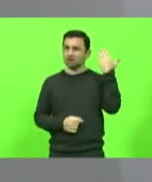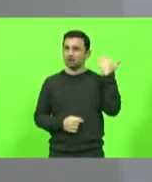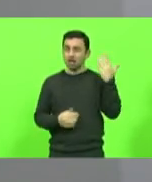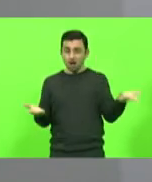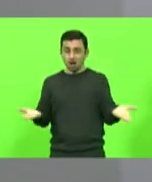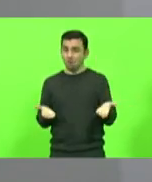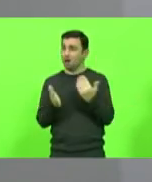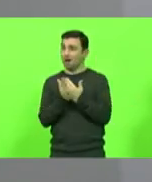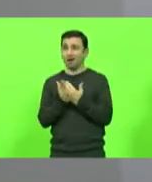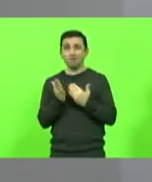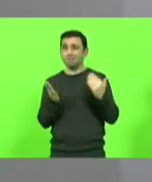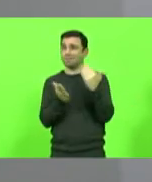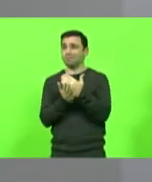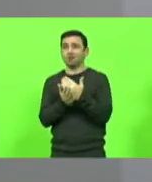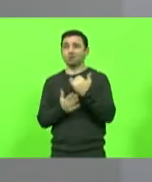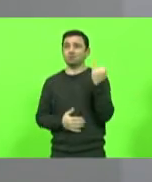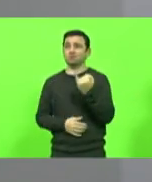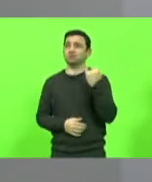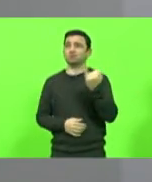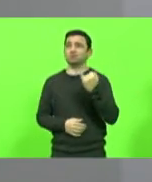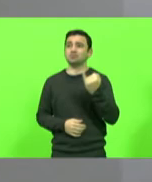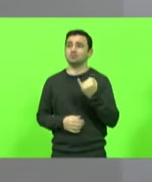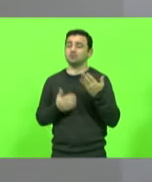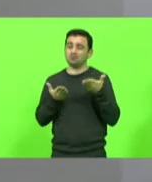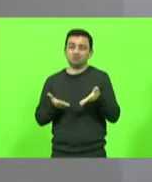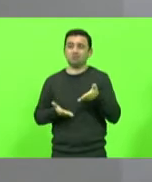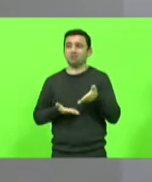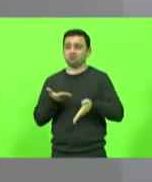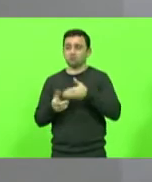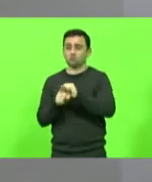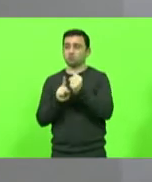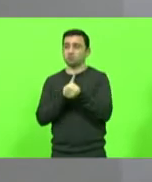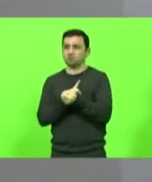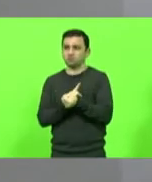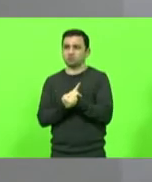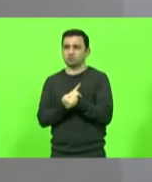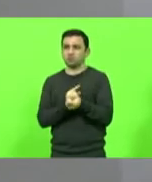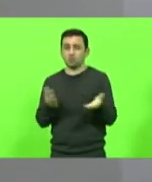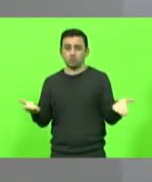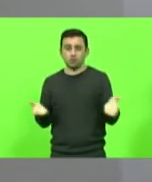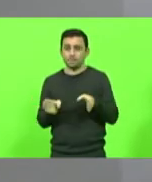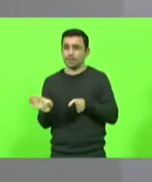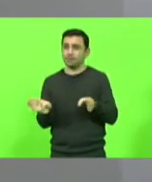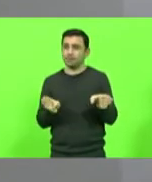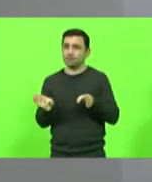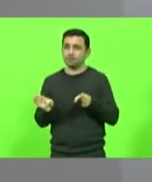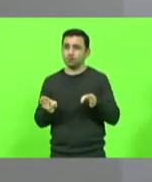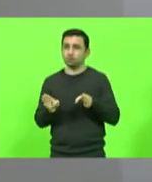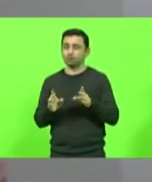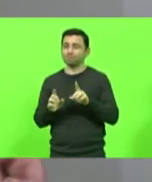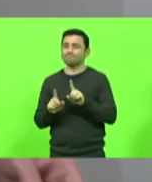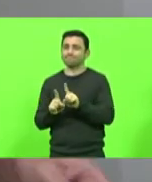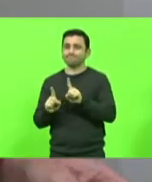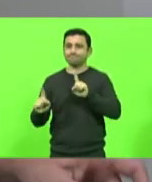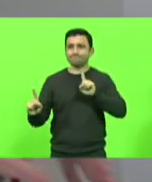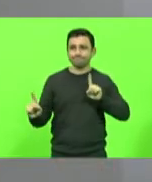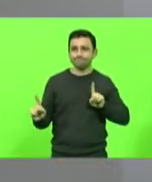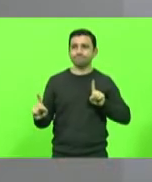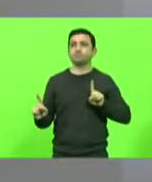multiplicou a sua essencialidade neste período atípico de isolamentos, distanciamentos